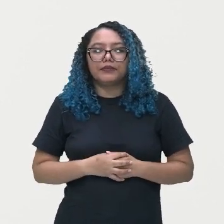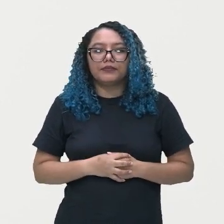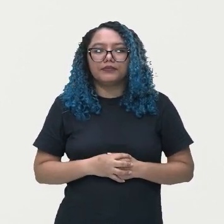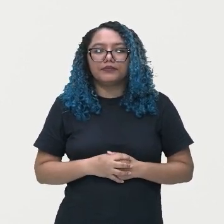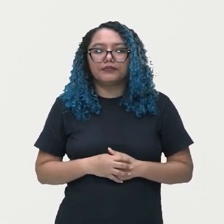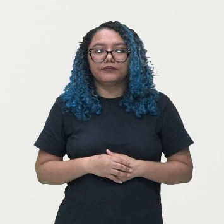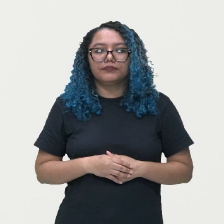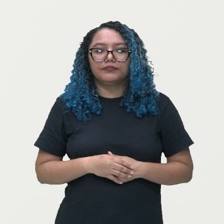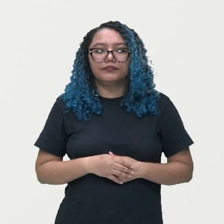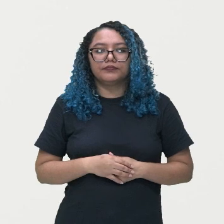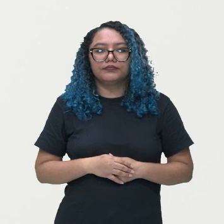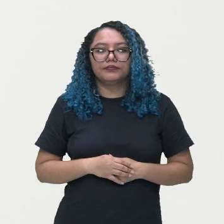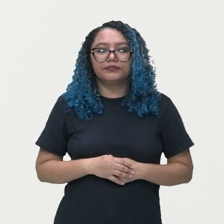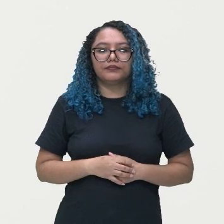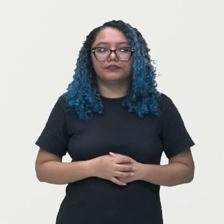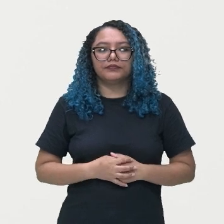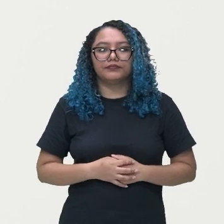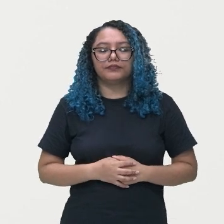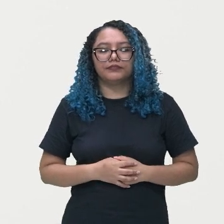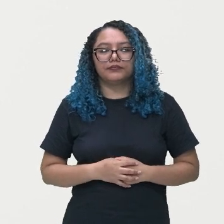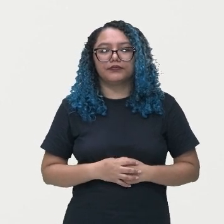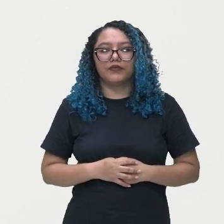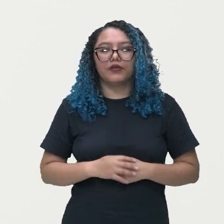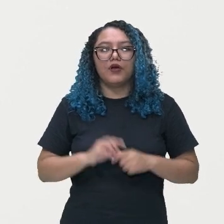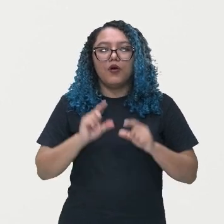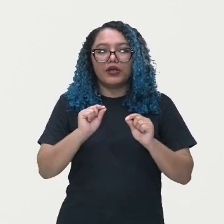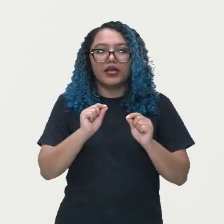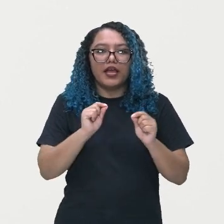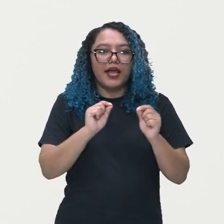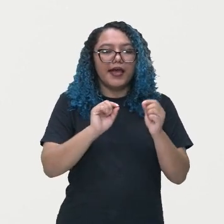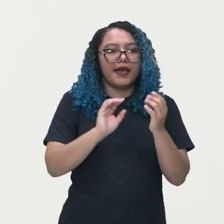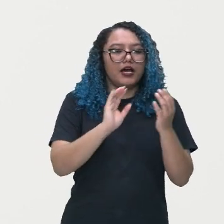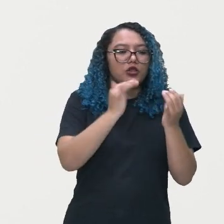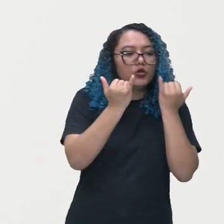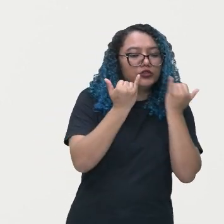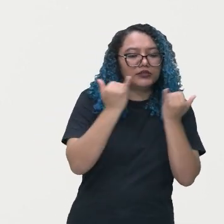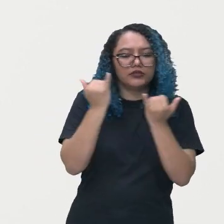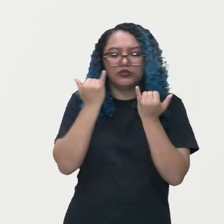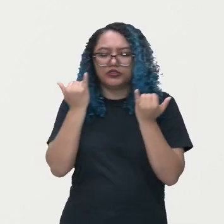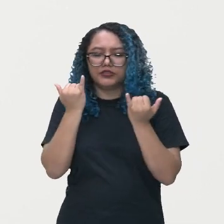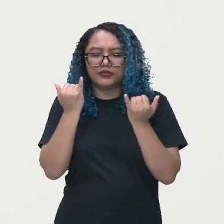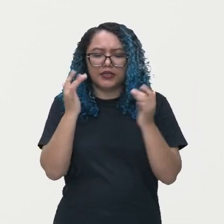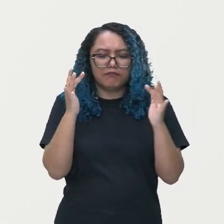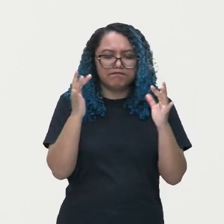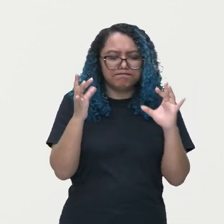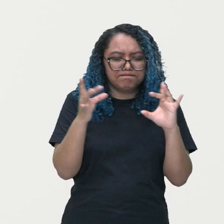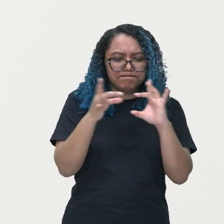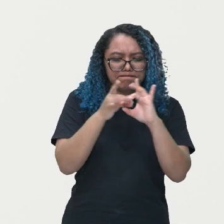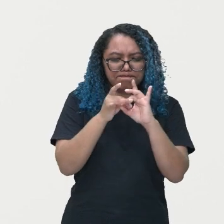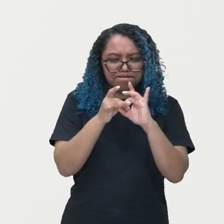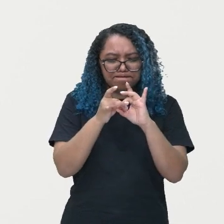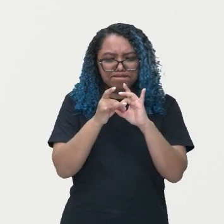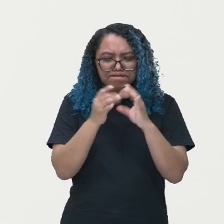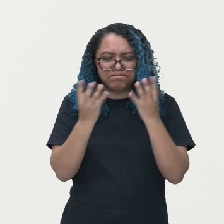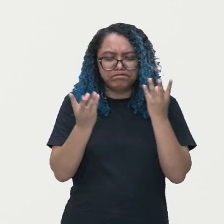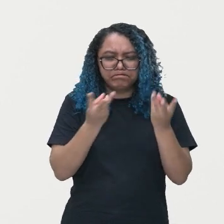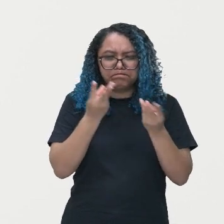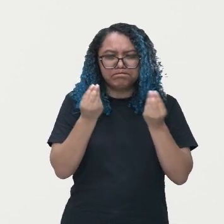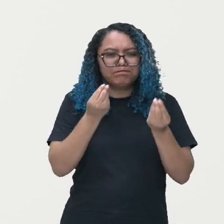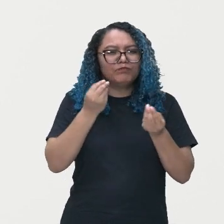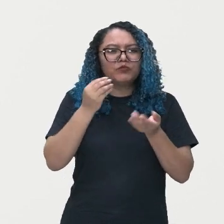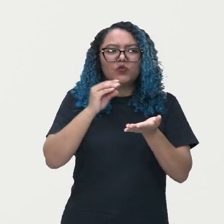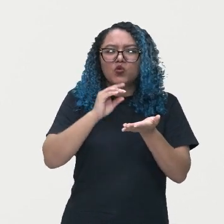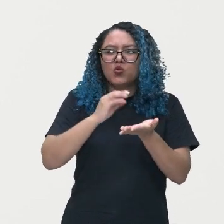está fazendo? Ok? Então, isso aqui é uma característica verdadeira, tá? Então, a